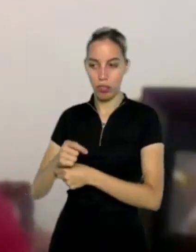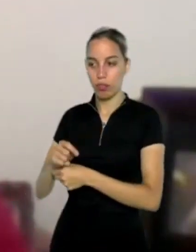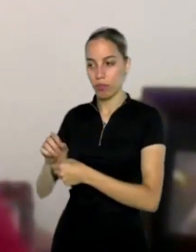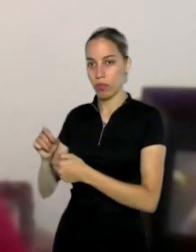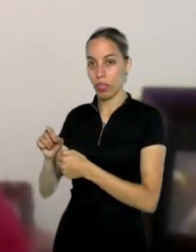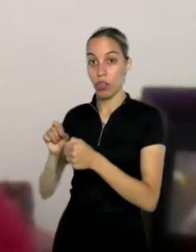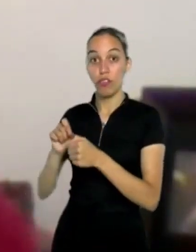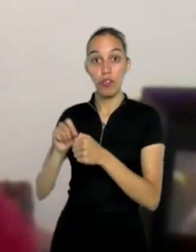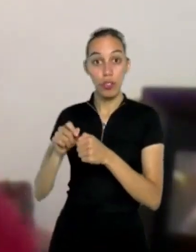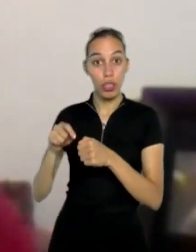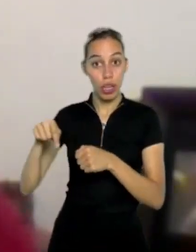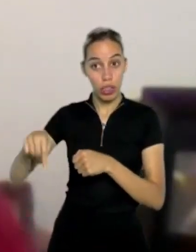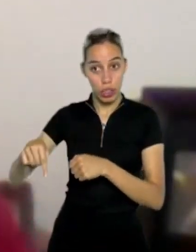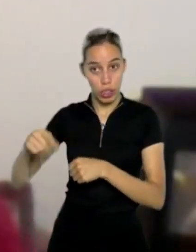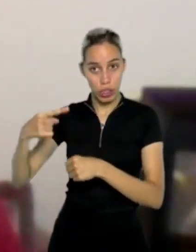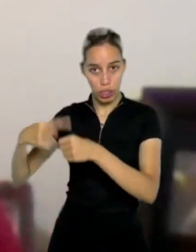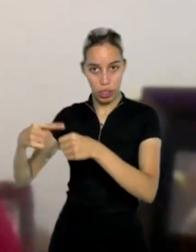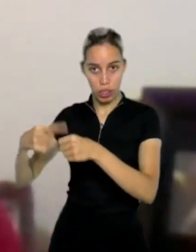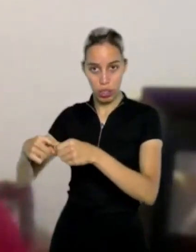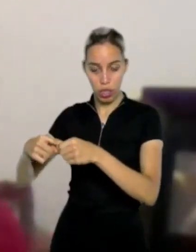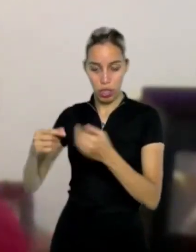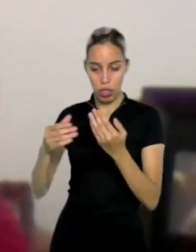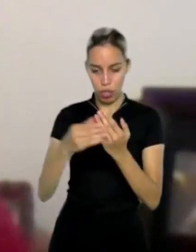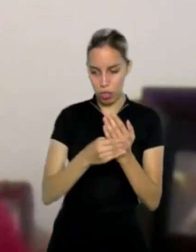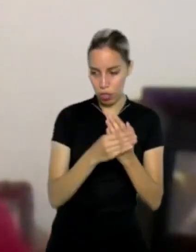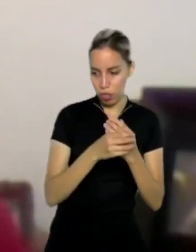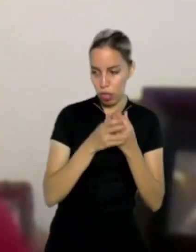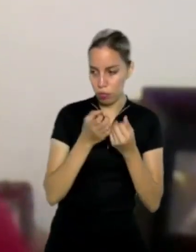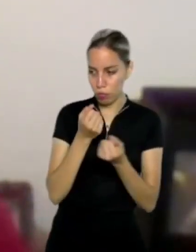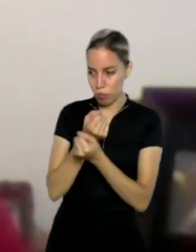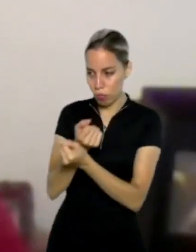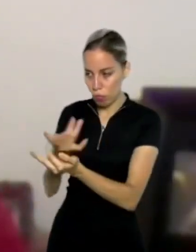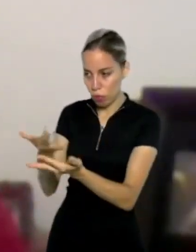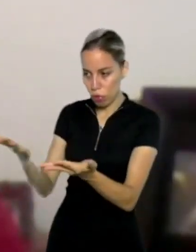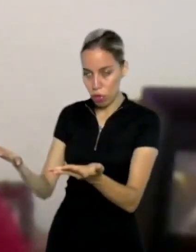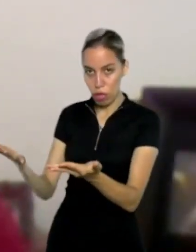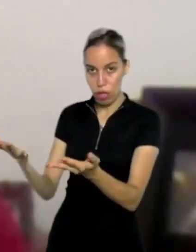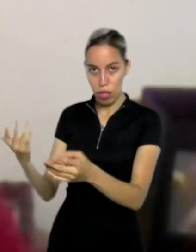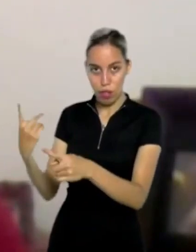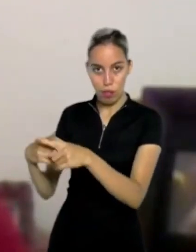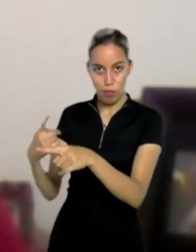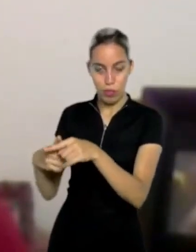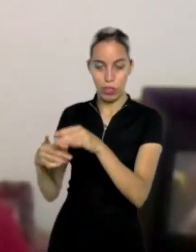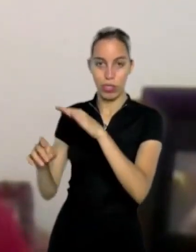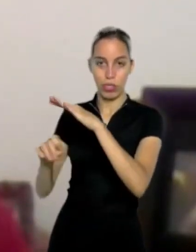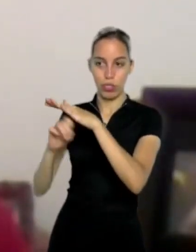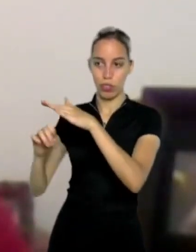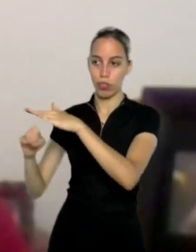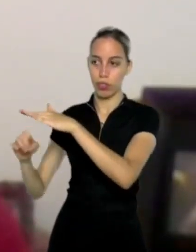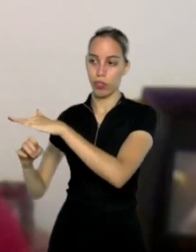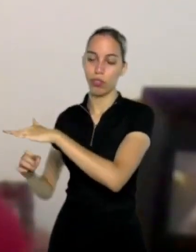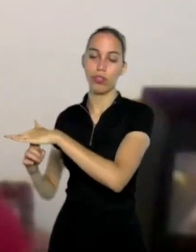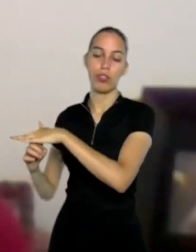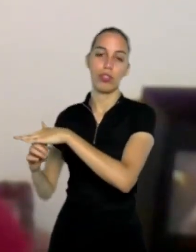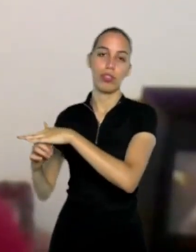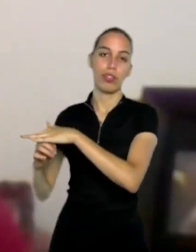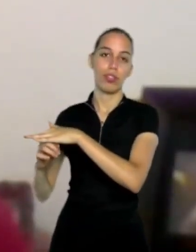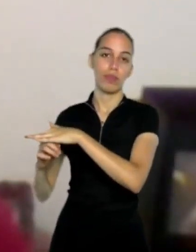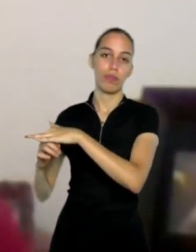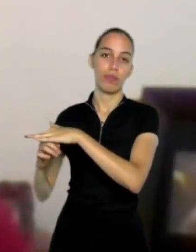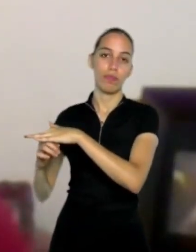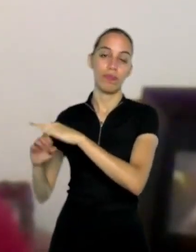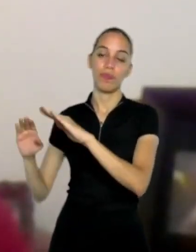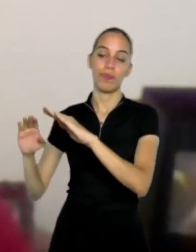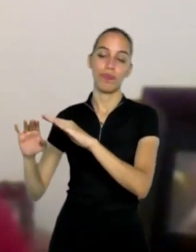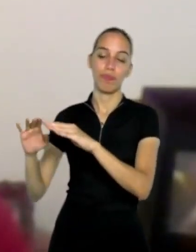pais aqui de Carnamar, para poder ser trabalhado nas escolas e tal, né? Porque assim, eu tenho muito essa